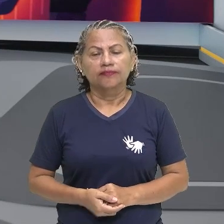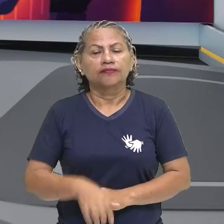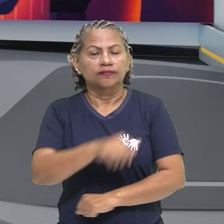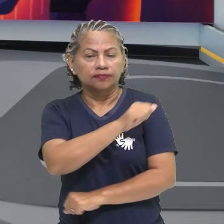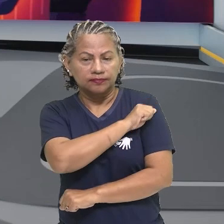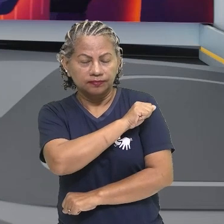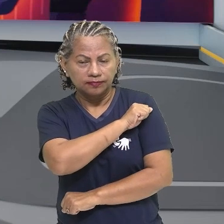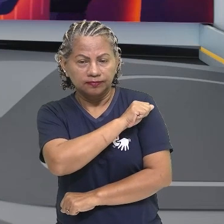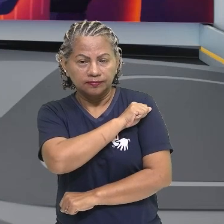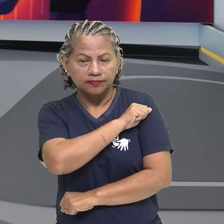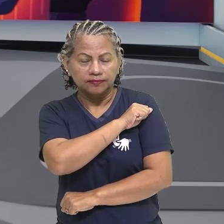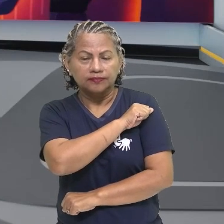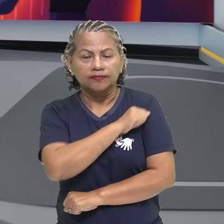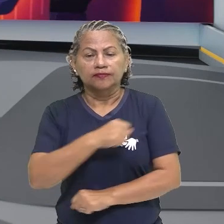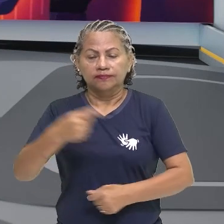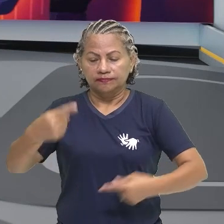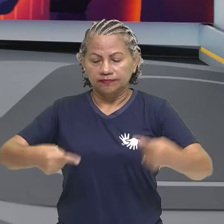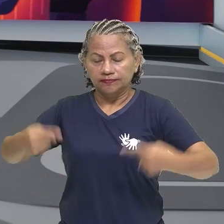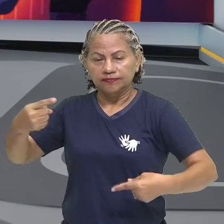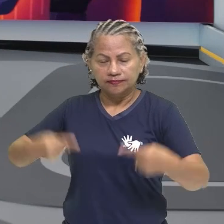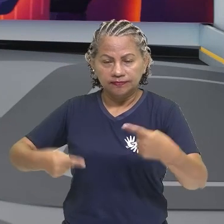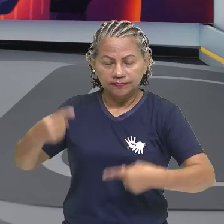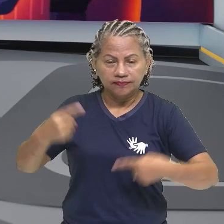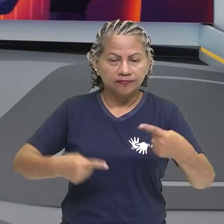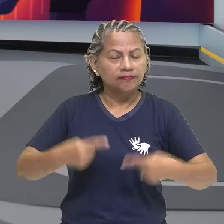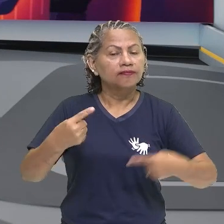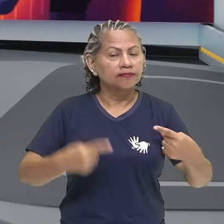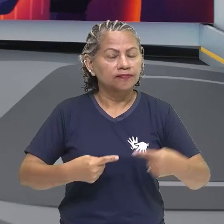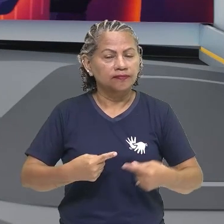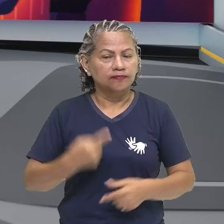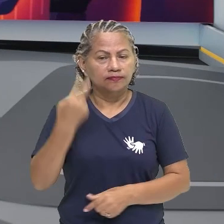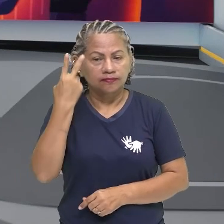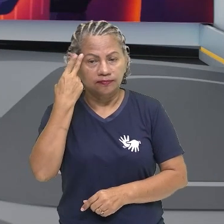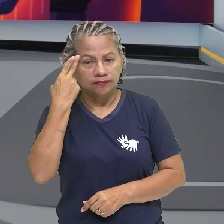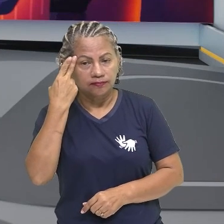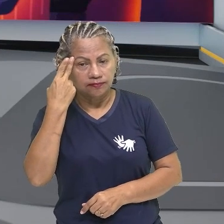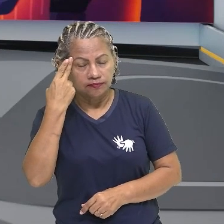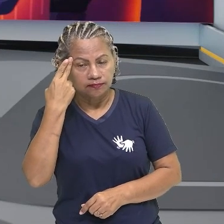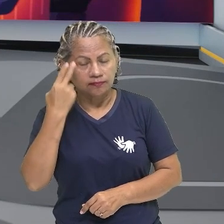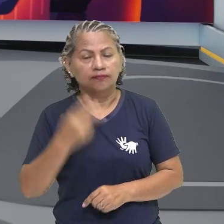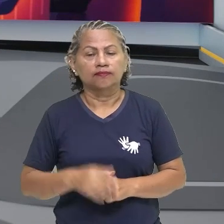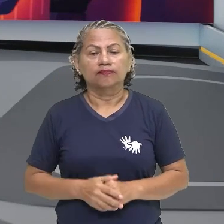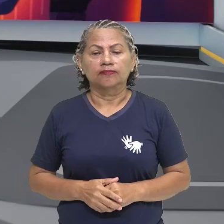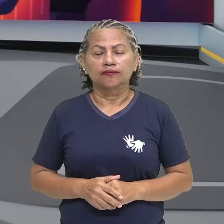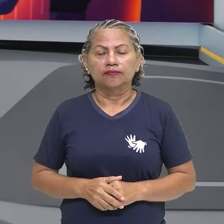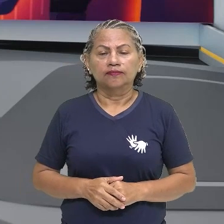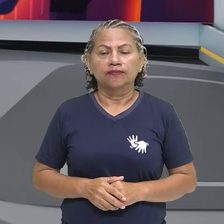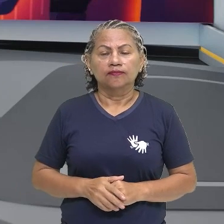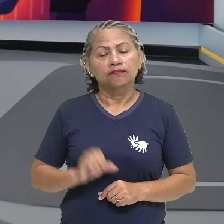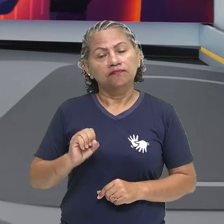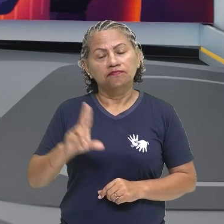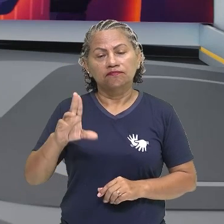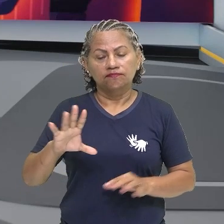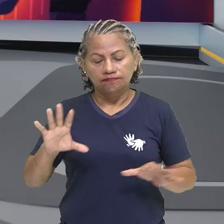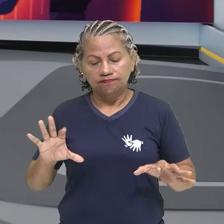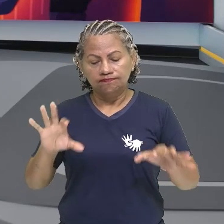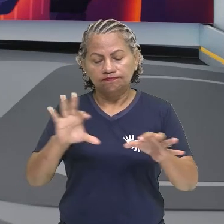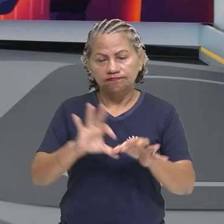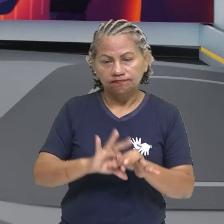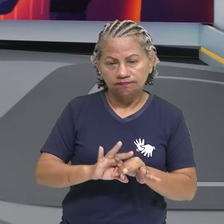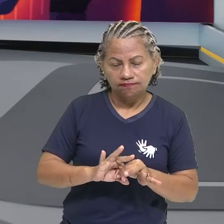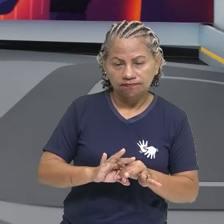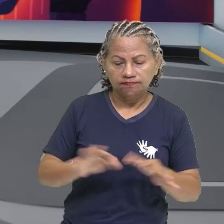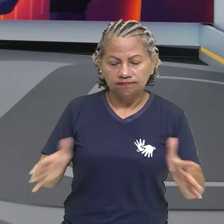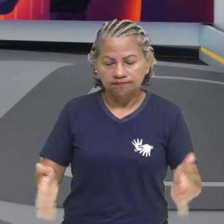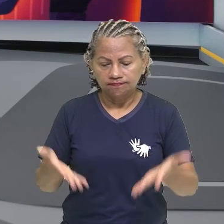estudante a competir de forma saudável com os demais ou de forma cooperativa para obter o